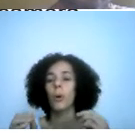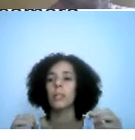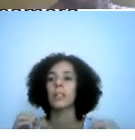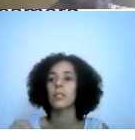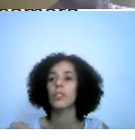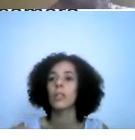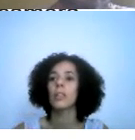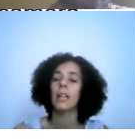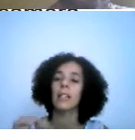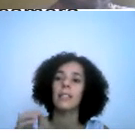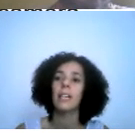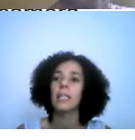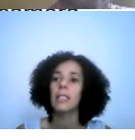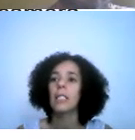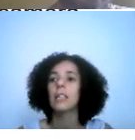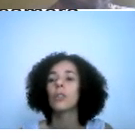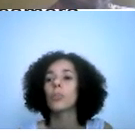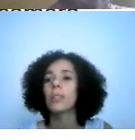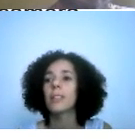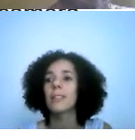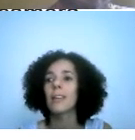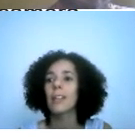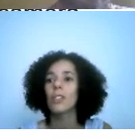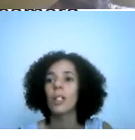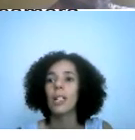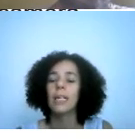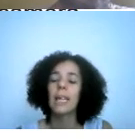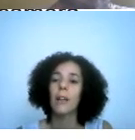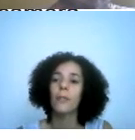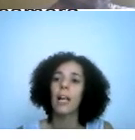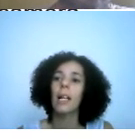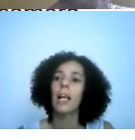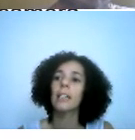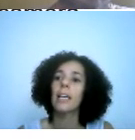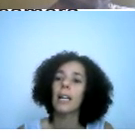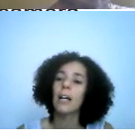alguns importantes. Tem essa IN de 2016, que ela